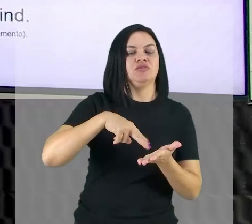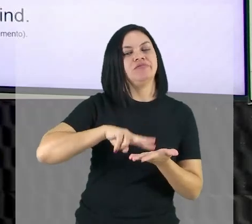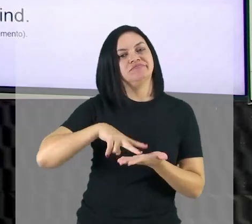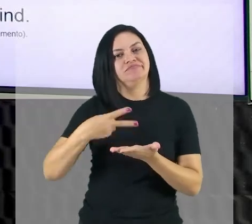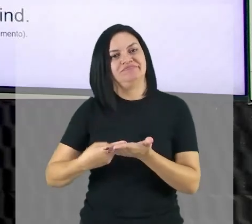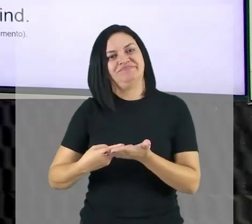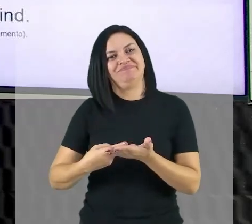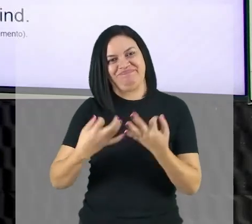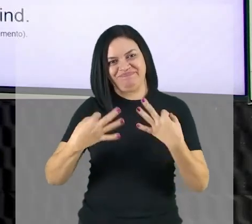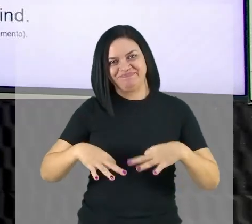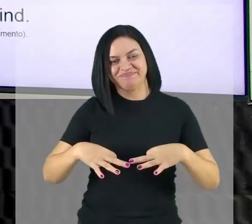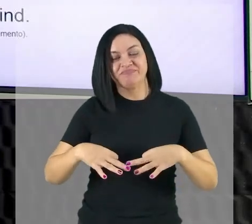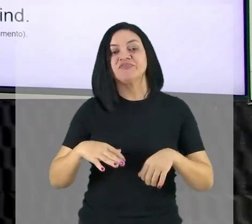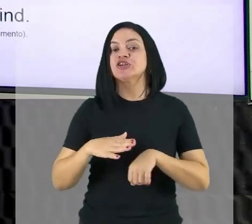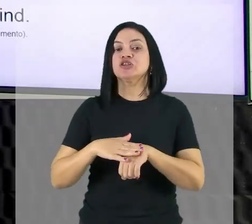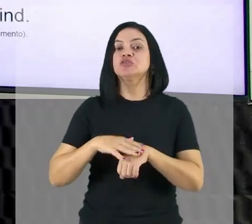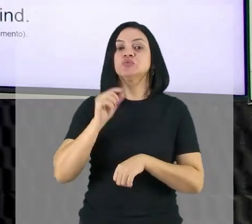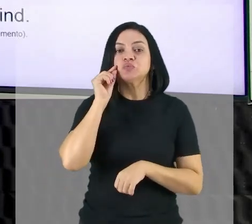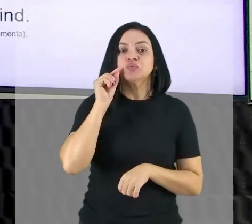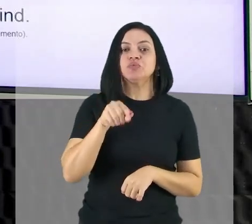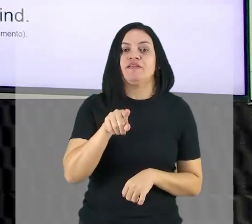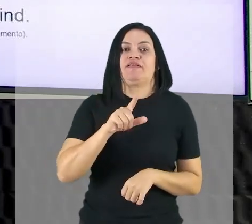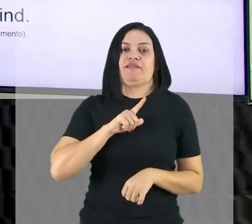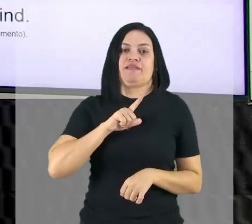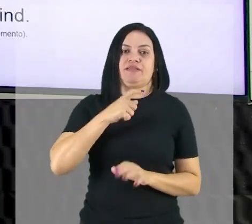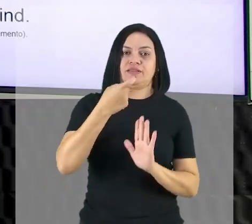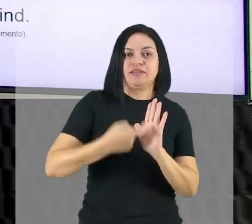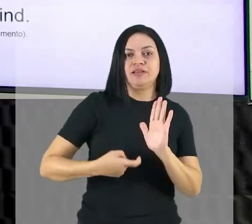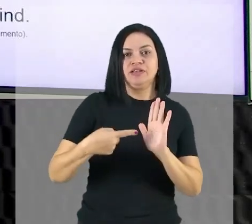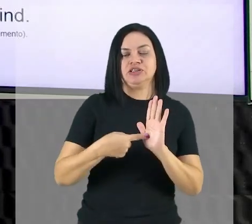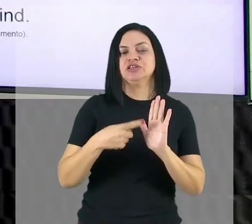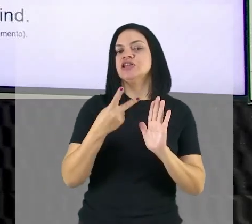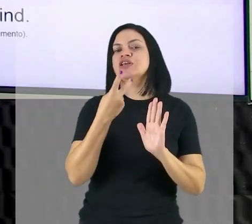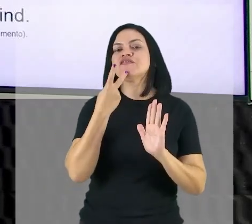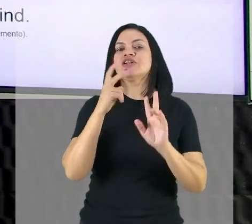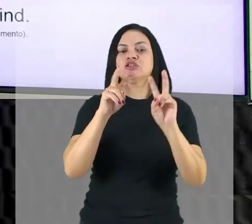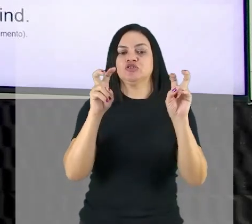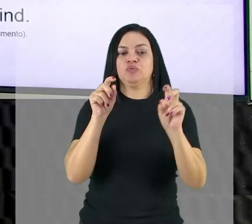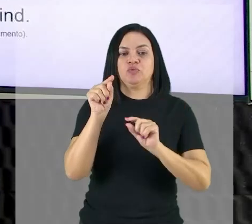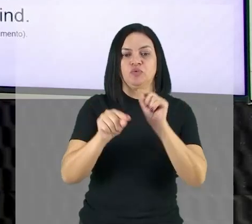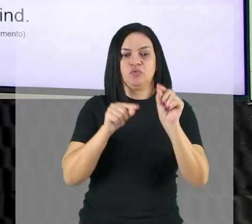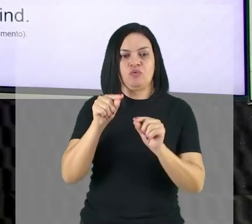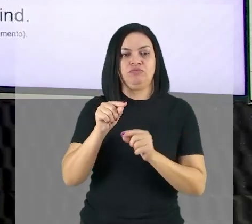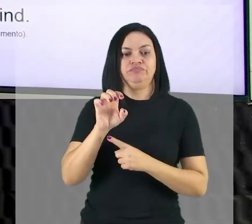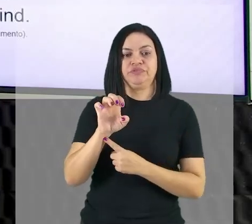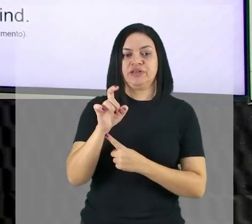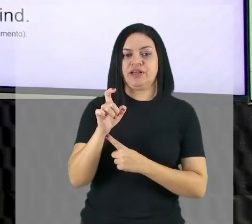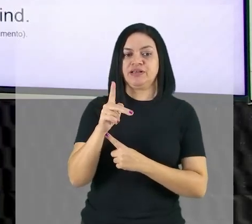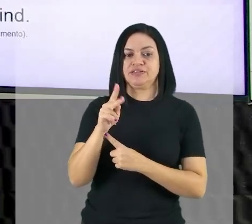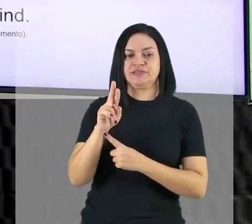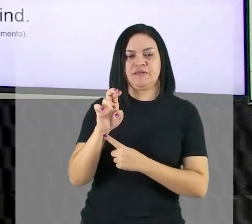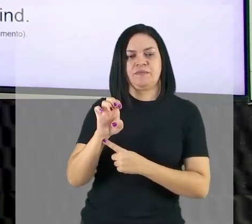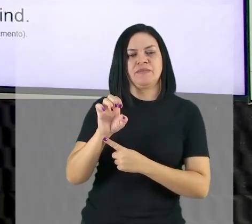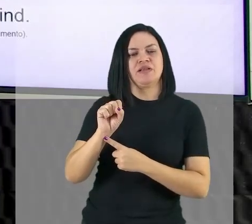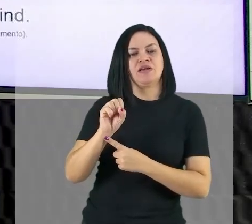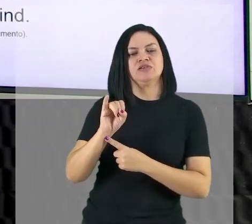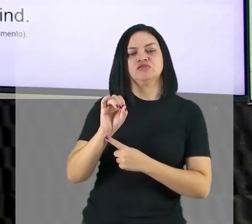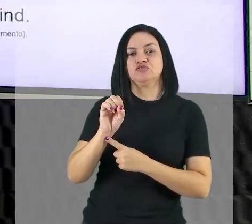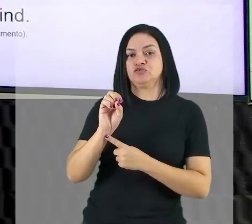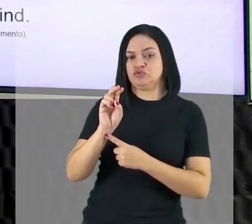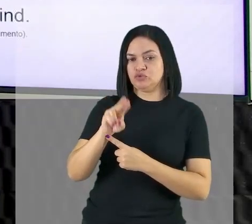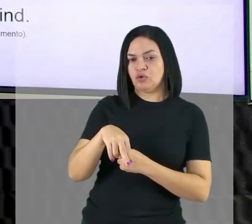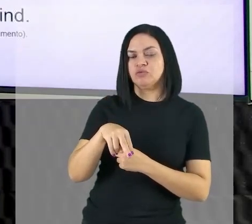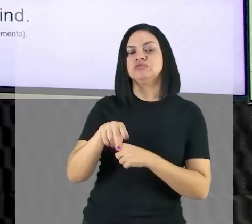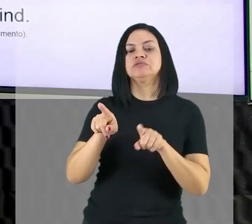vamos lá. Aqui nós temos um texto, o nosso assunto hoje vai falar de expressions and vocabulary. Então, a gente vai focar